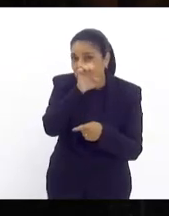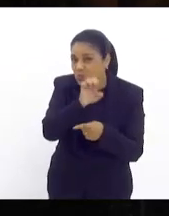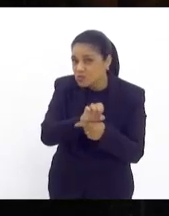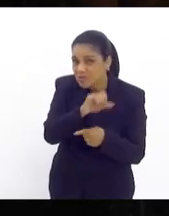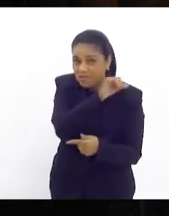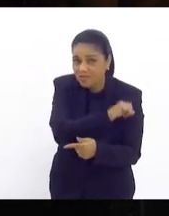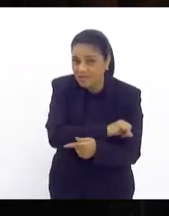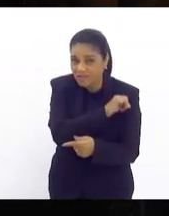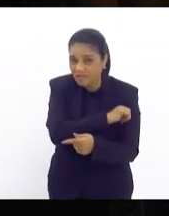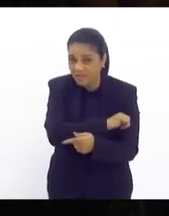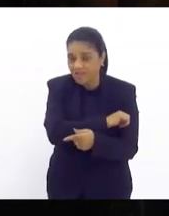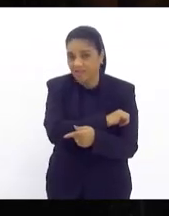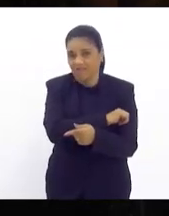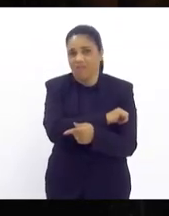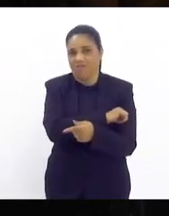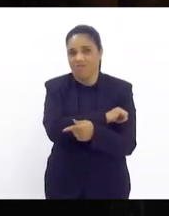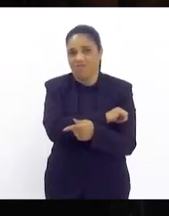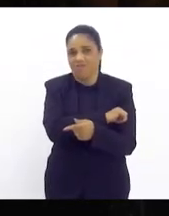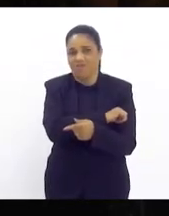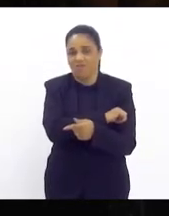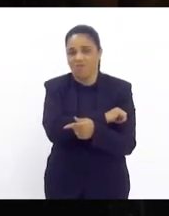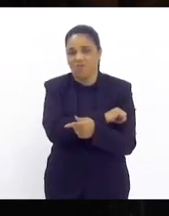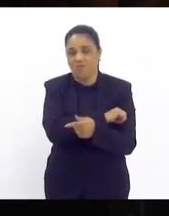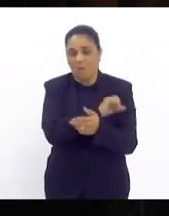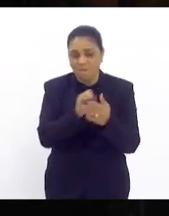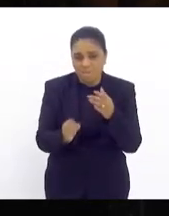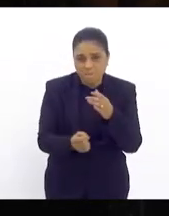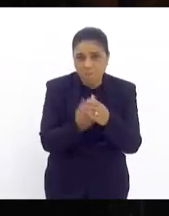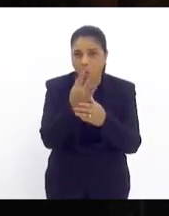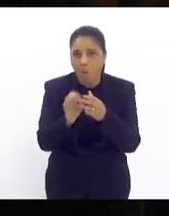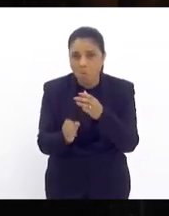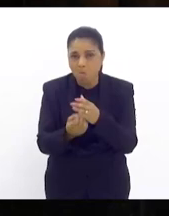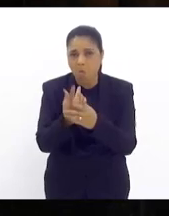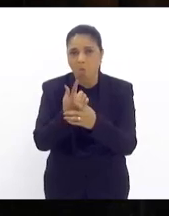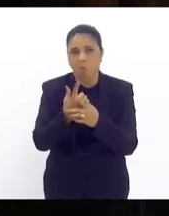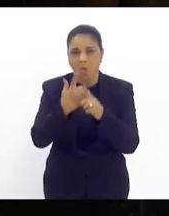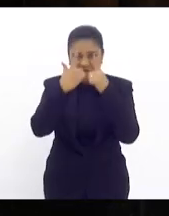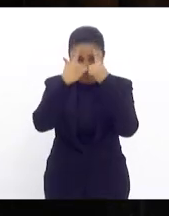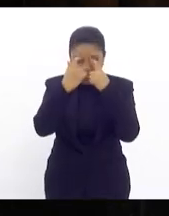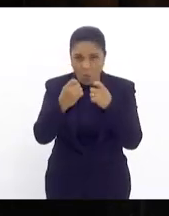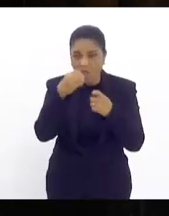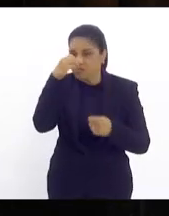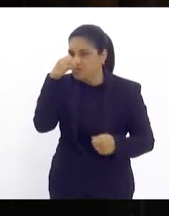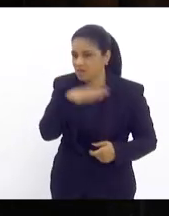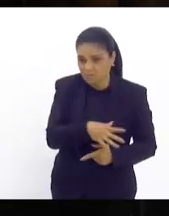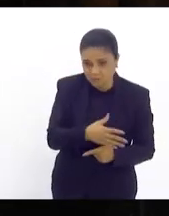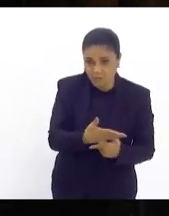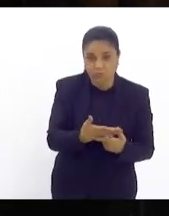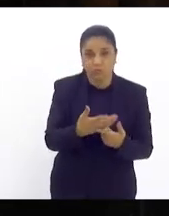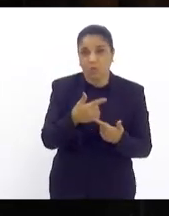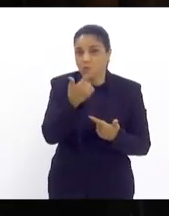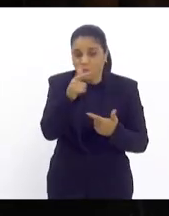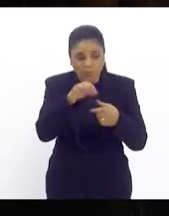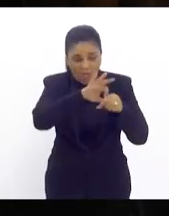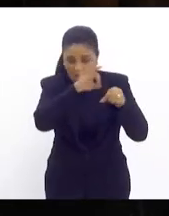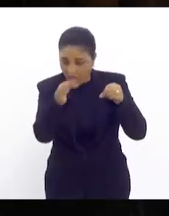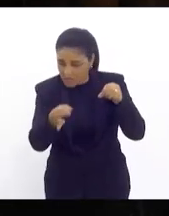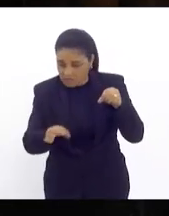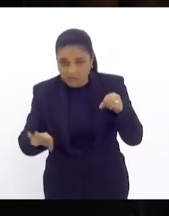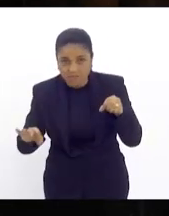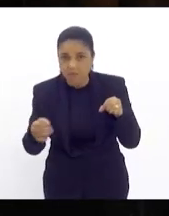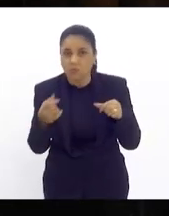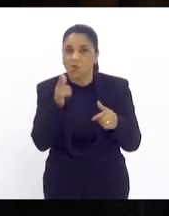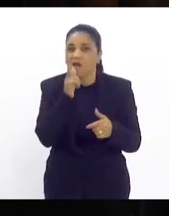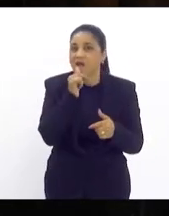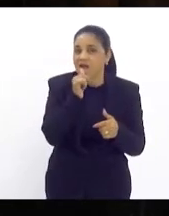reproduz tantas lógicas perversas e absurdas que não dá acesso ao saneamento básico e a água para